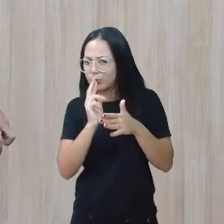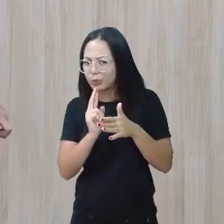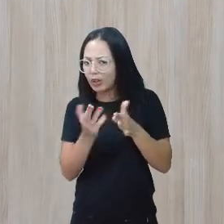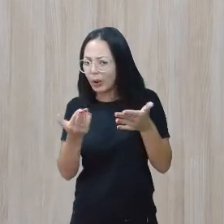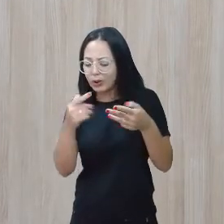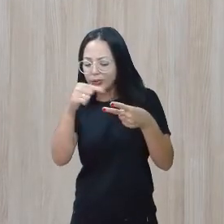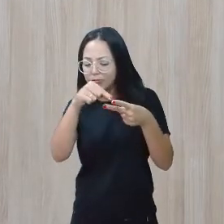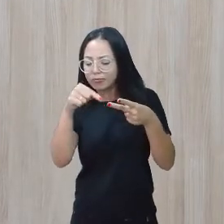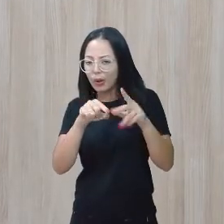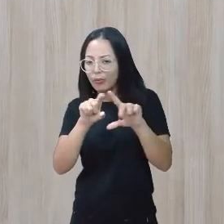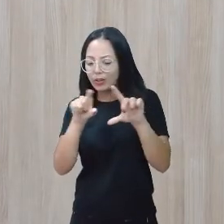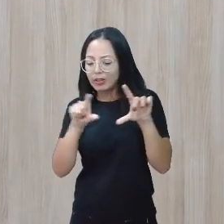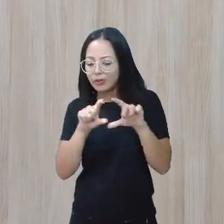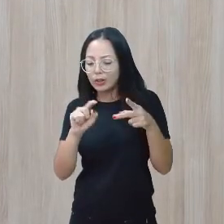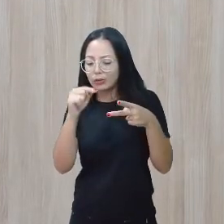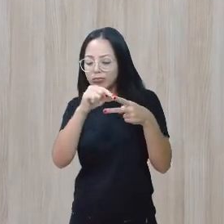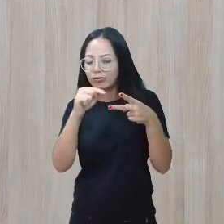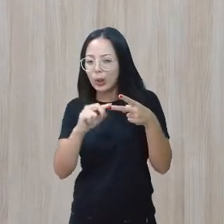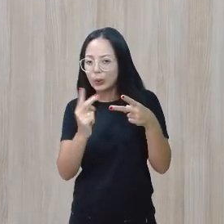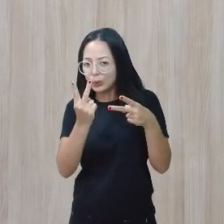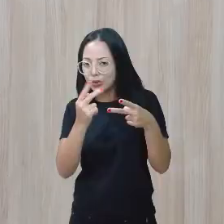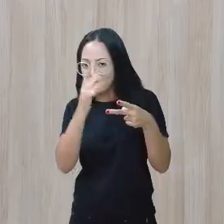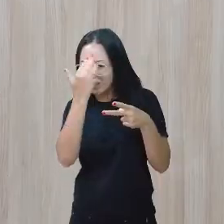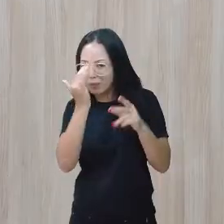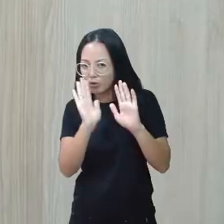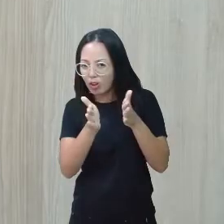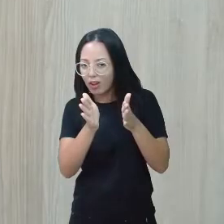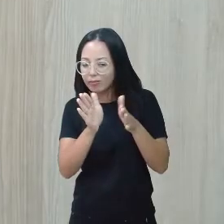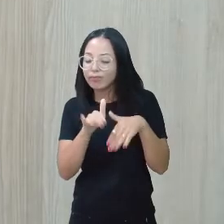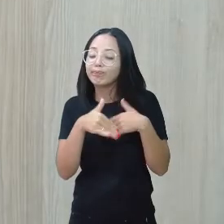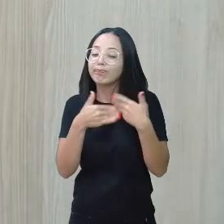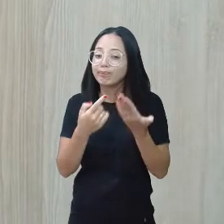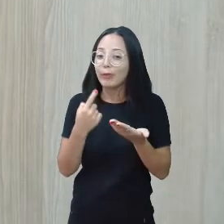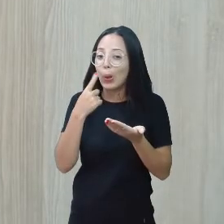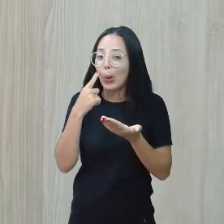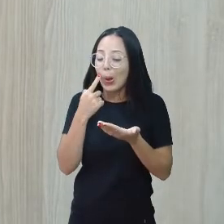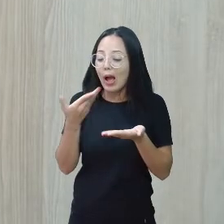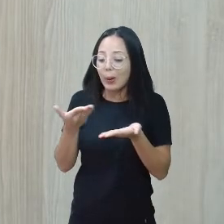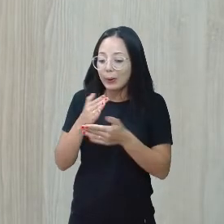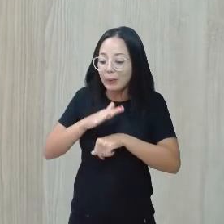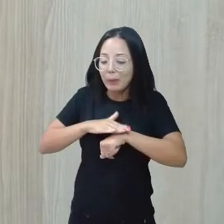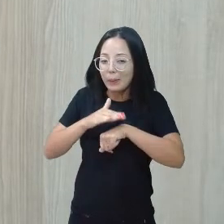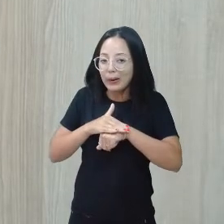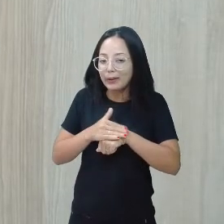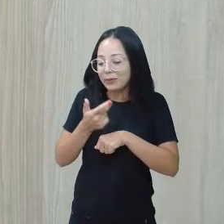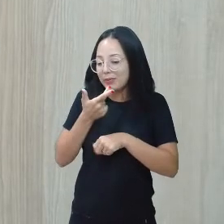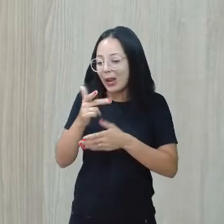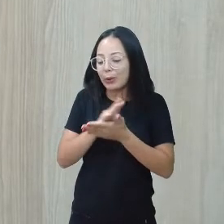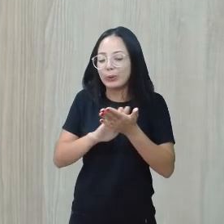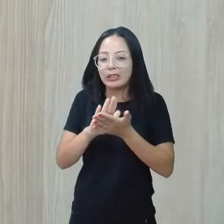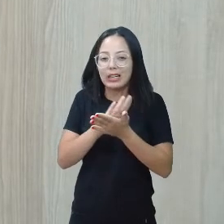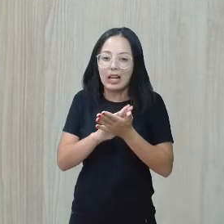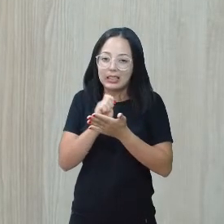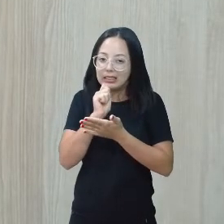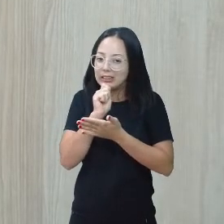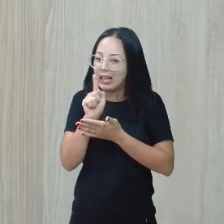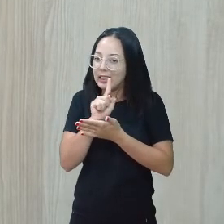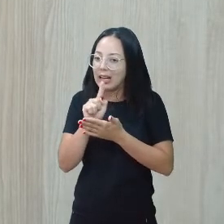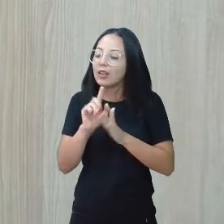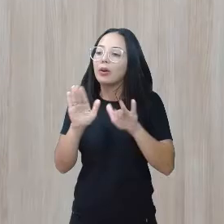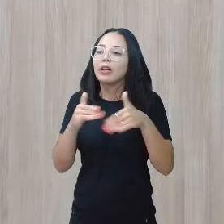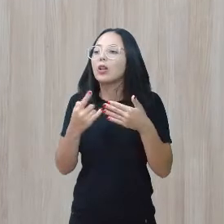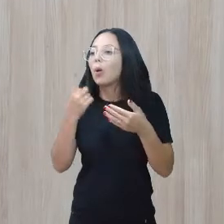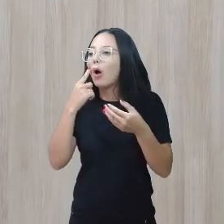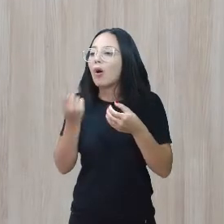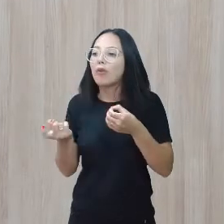Dessas duas outras frases. Olha, até o momento não falaram ainda não. Então, vamos